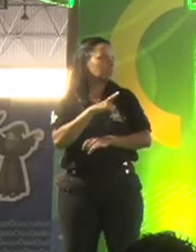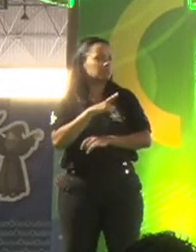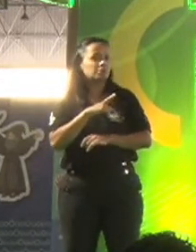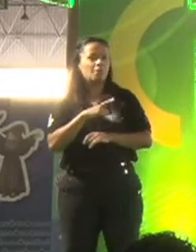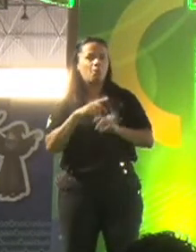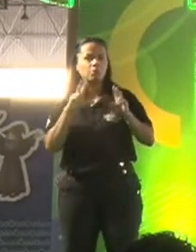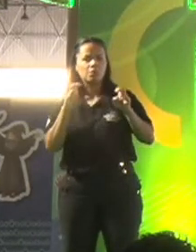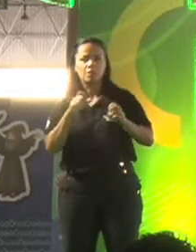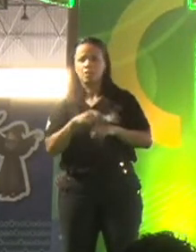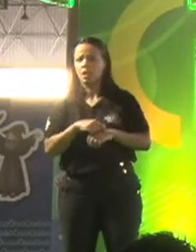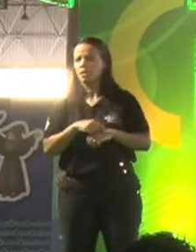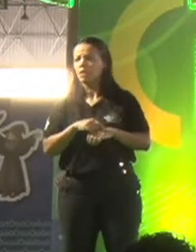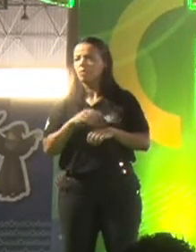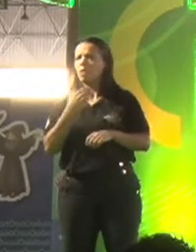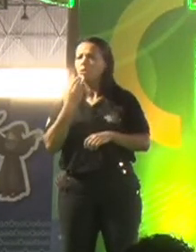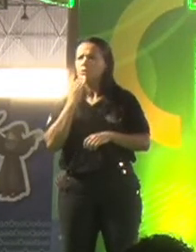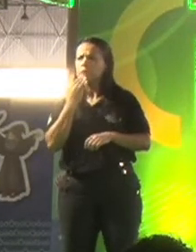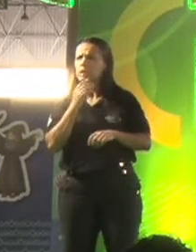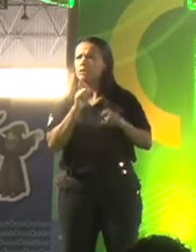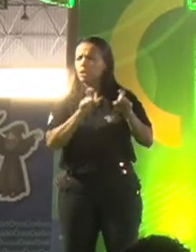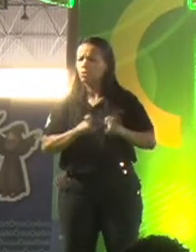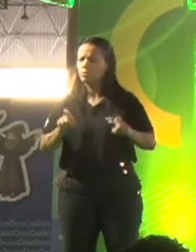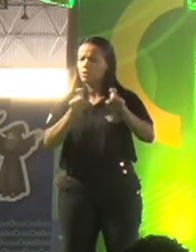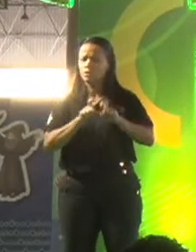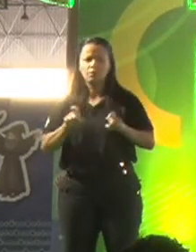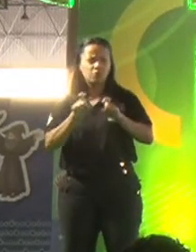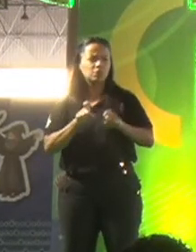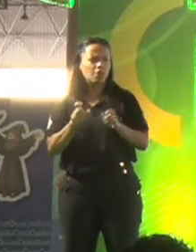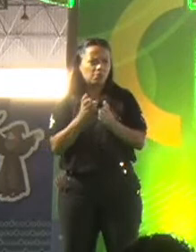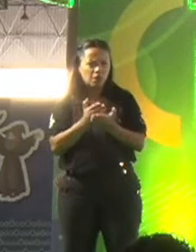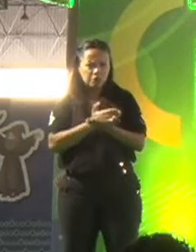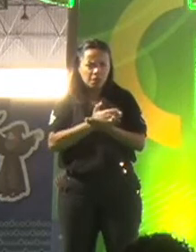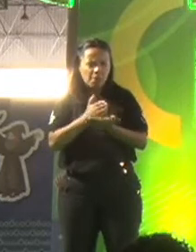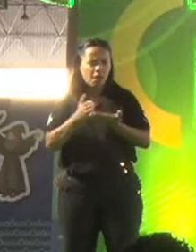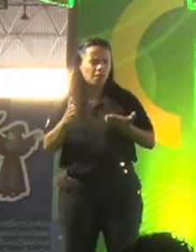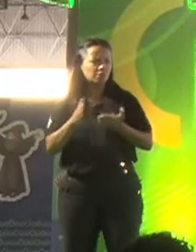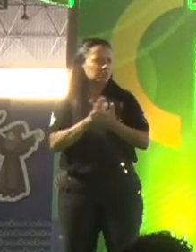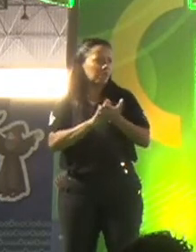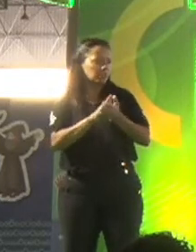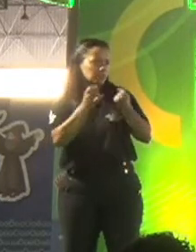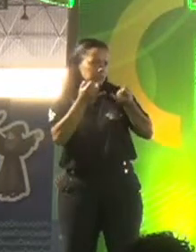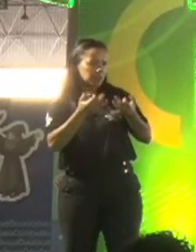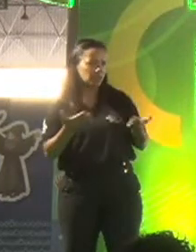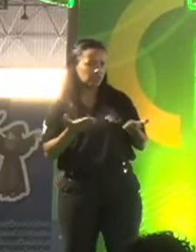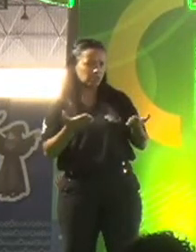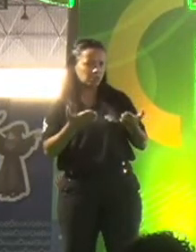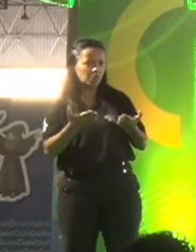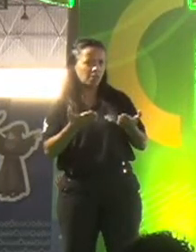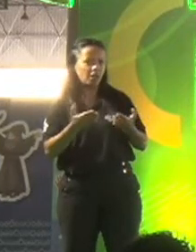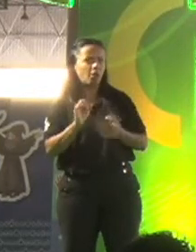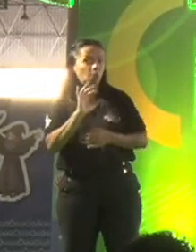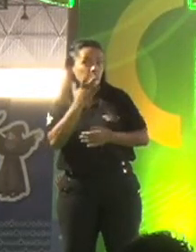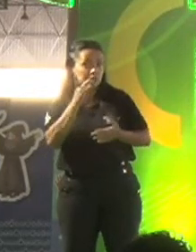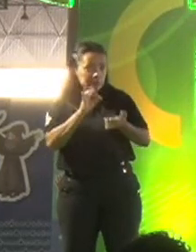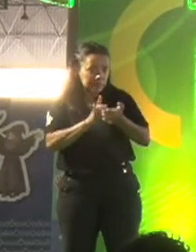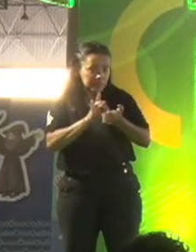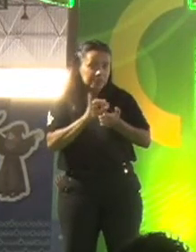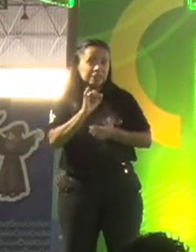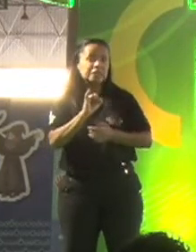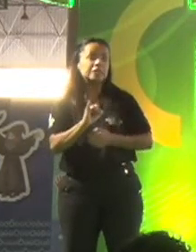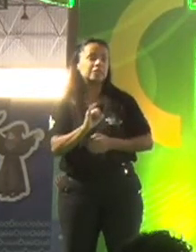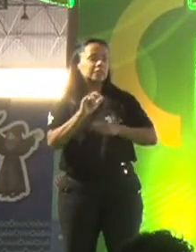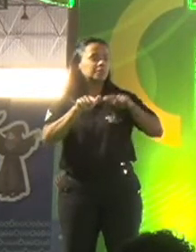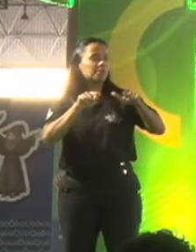licença computação desenvolvedores viverem muito separados é nada disso que a gente tá falando aqui funciona se a gente trabalhar sozinho